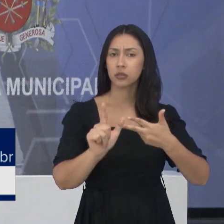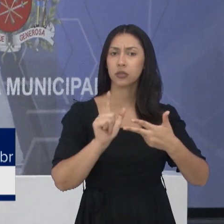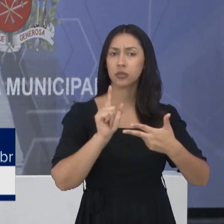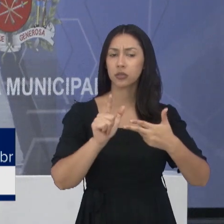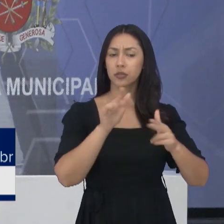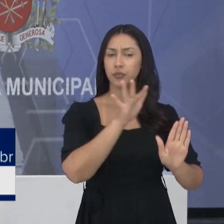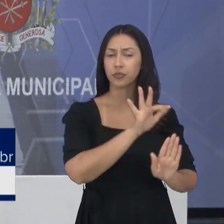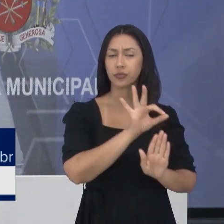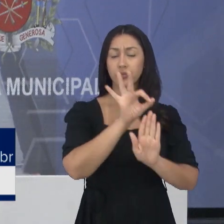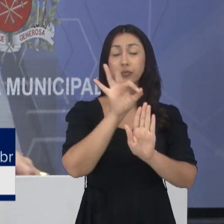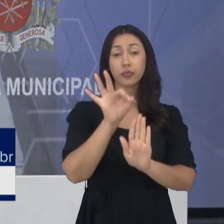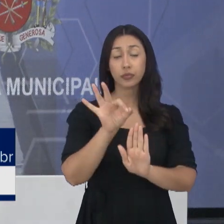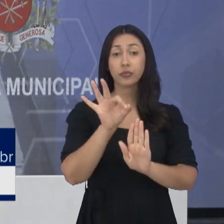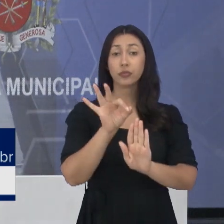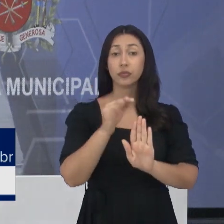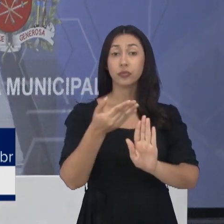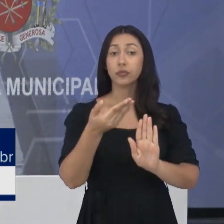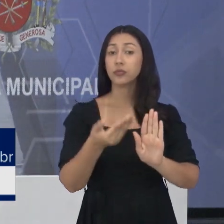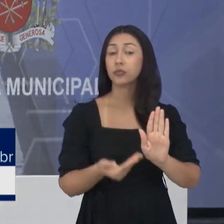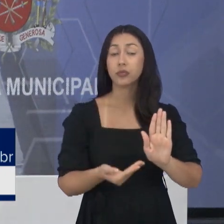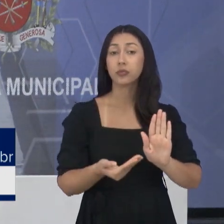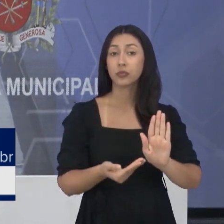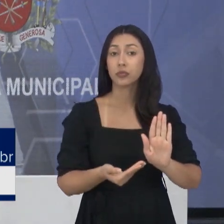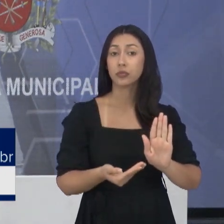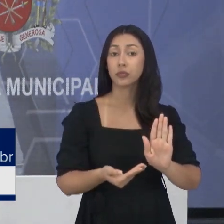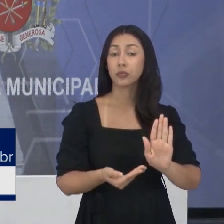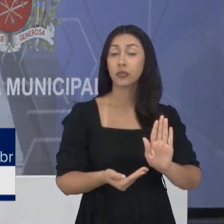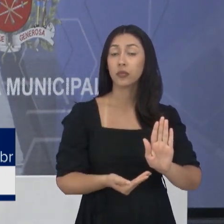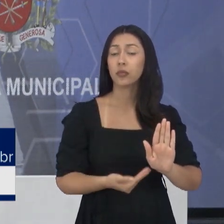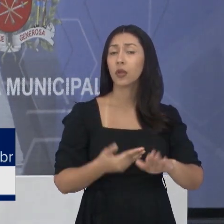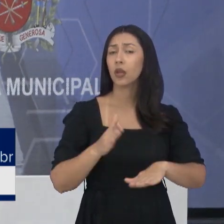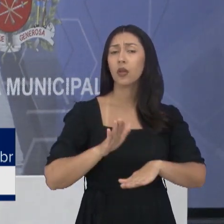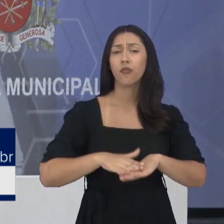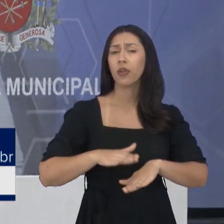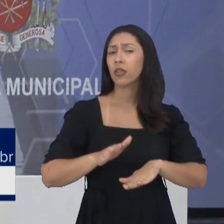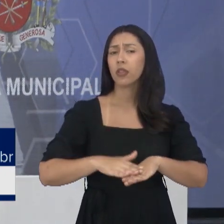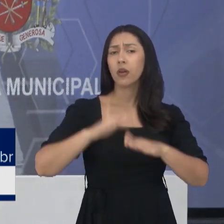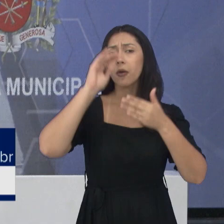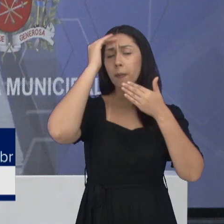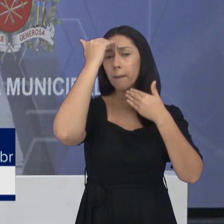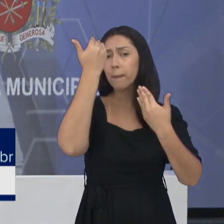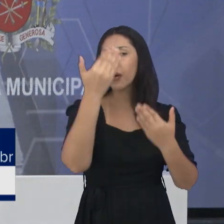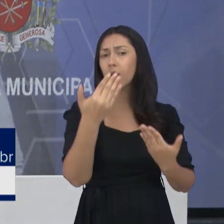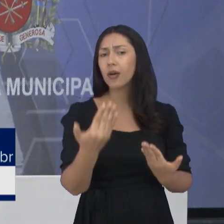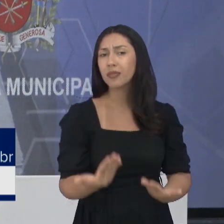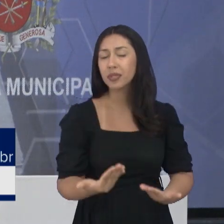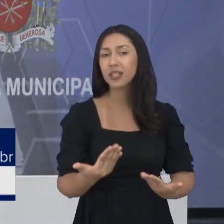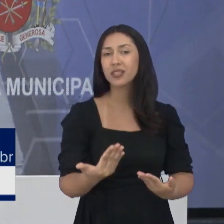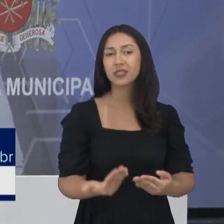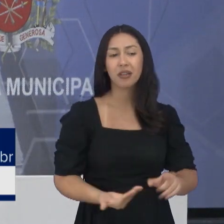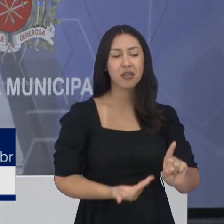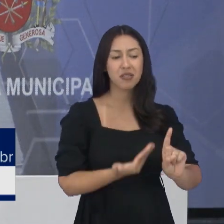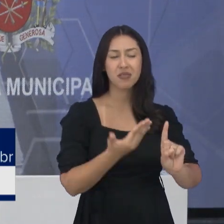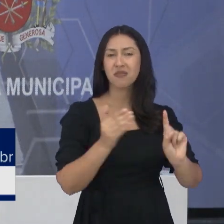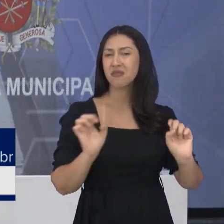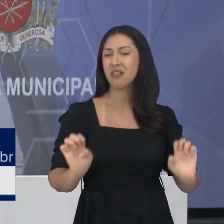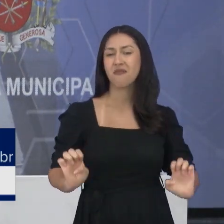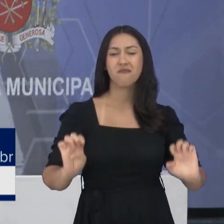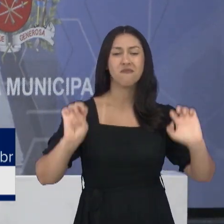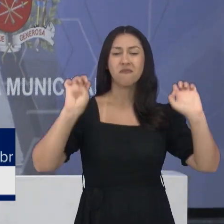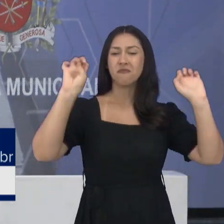à casa para fazer uma grande homenagem a um dos maiores